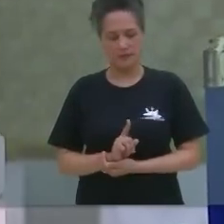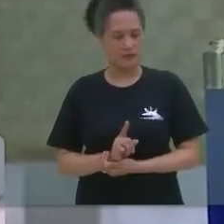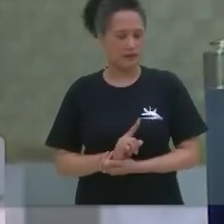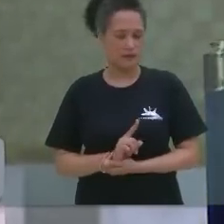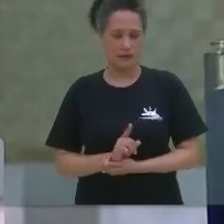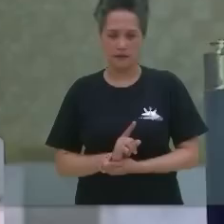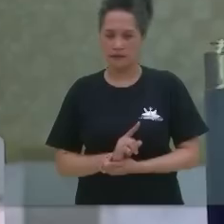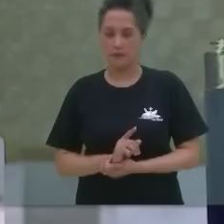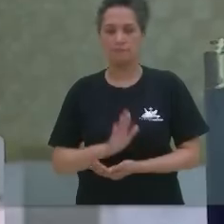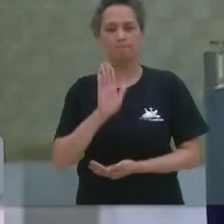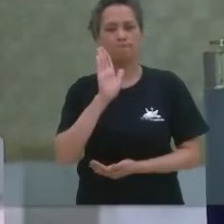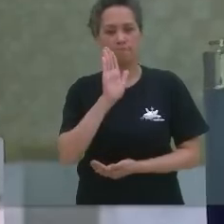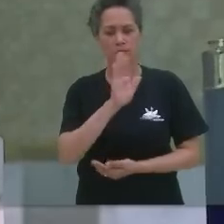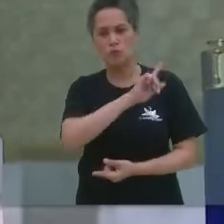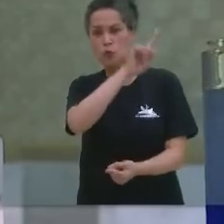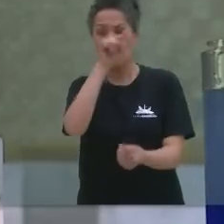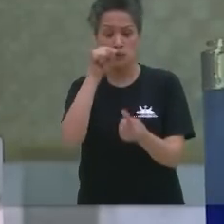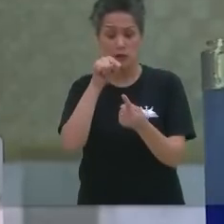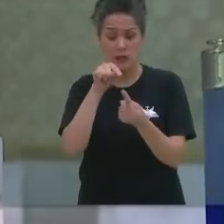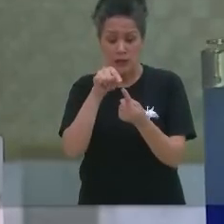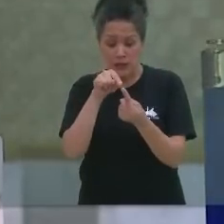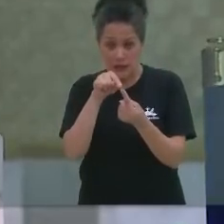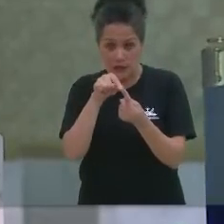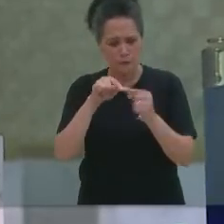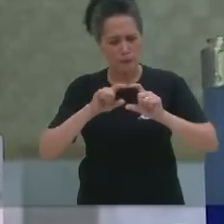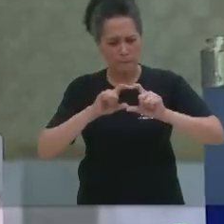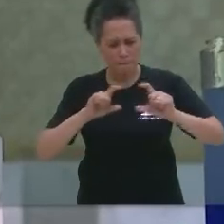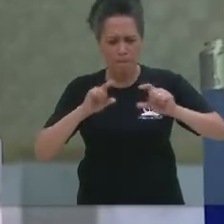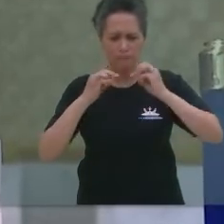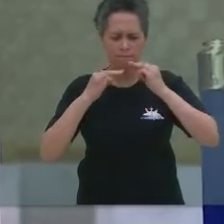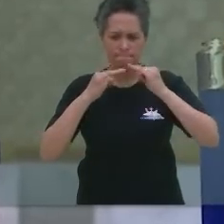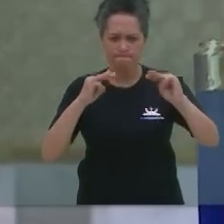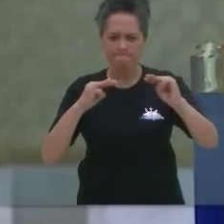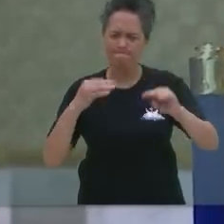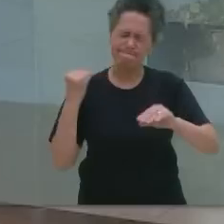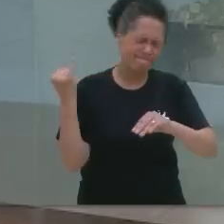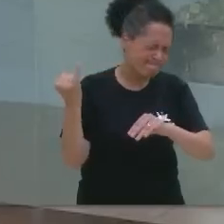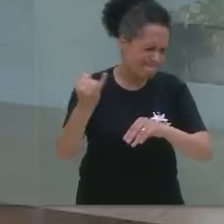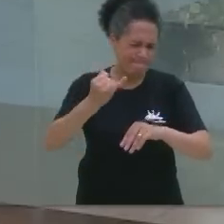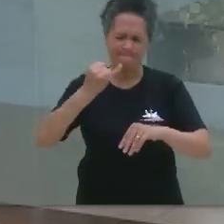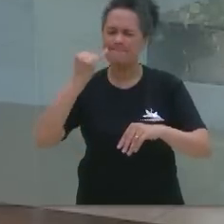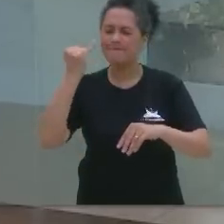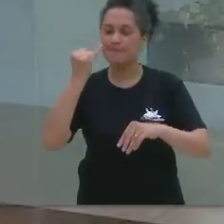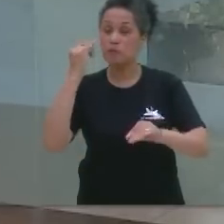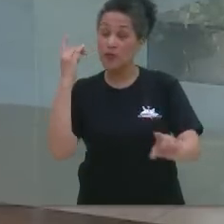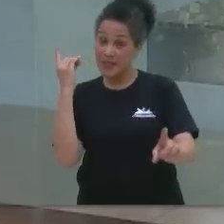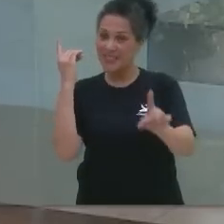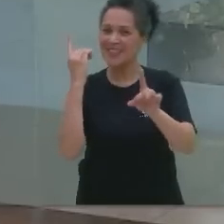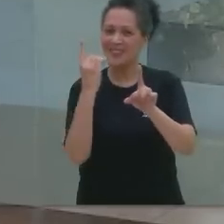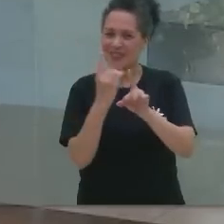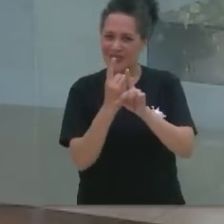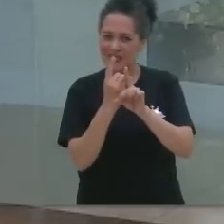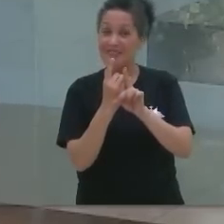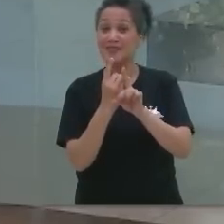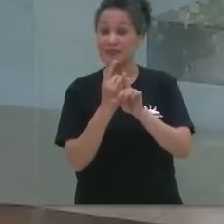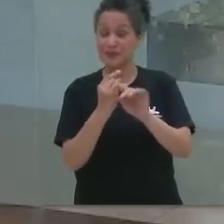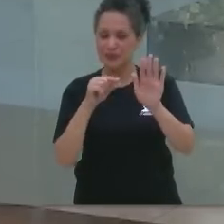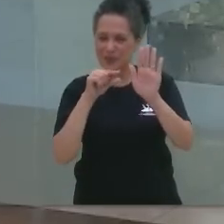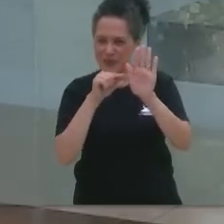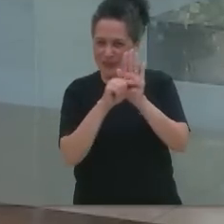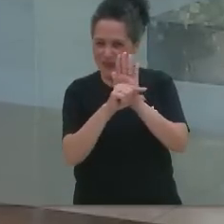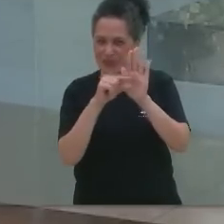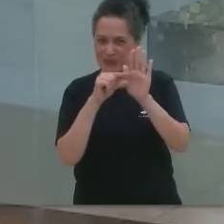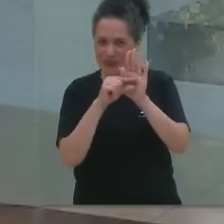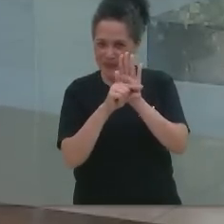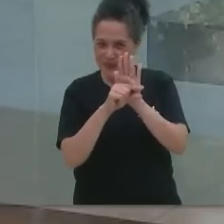A mensagem central do evangelho se encontra no versículo 42.